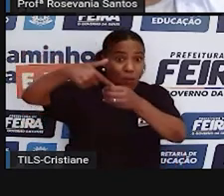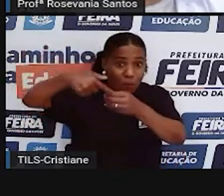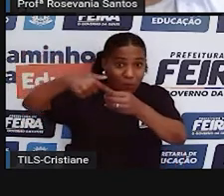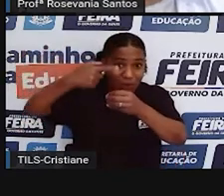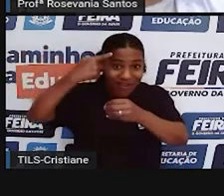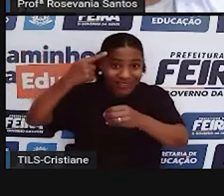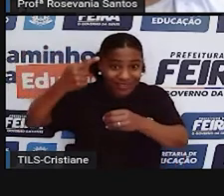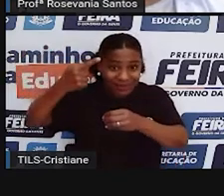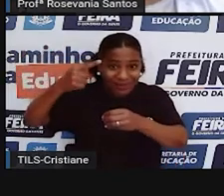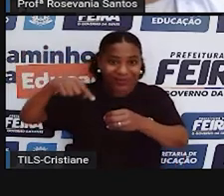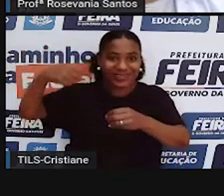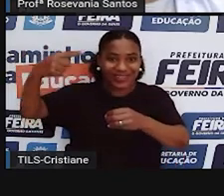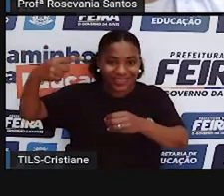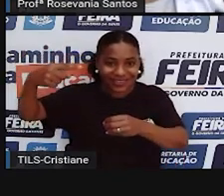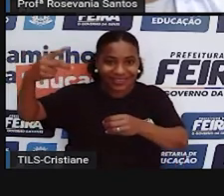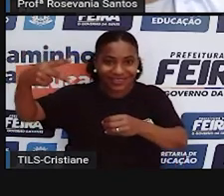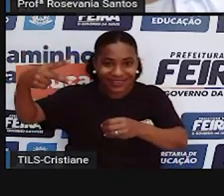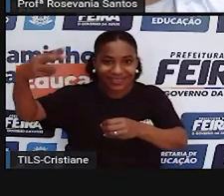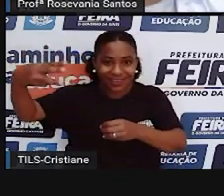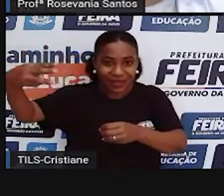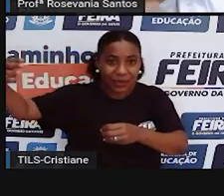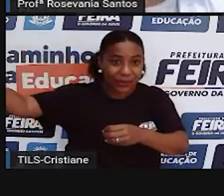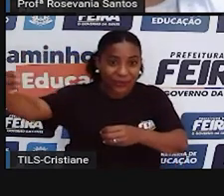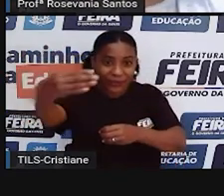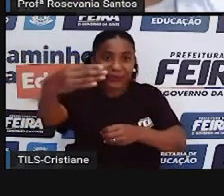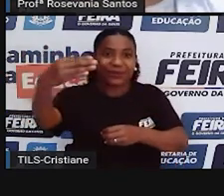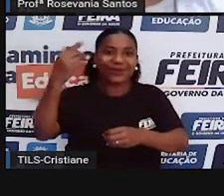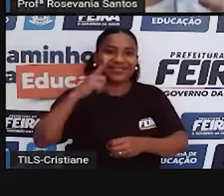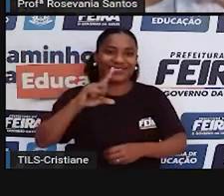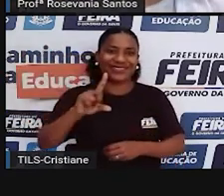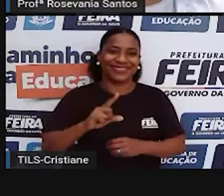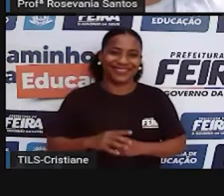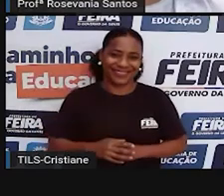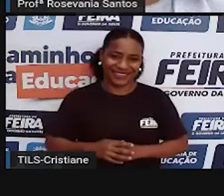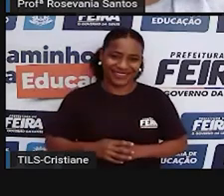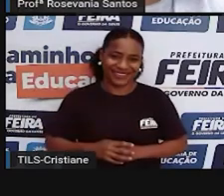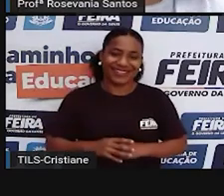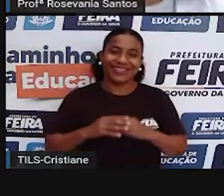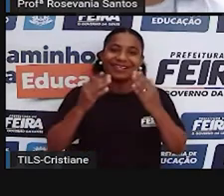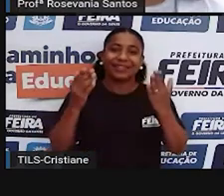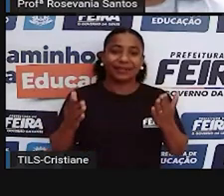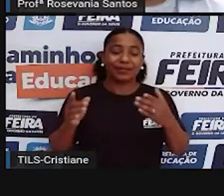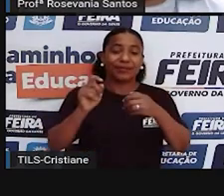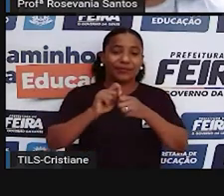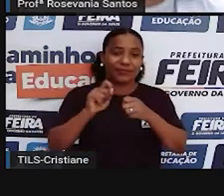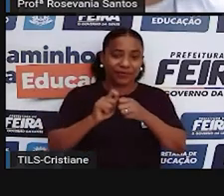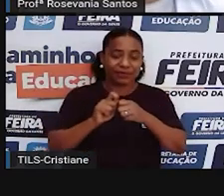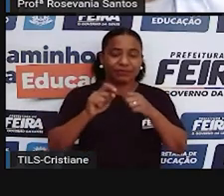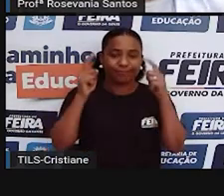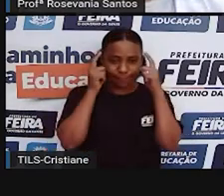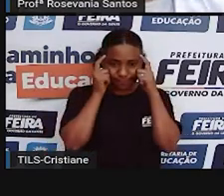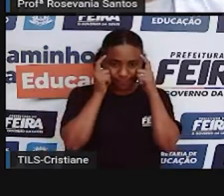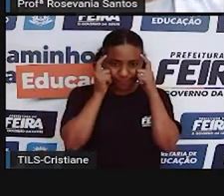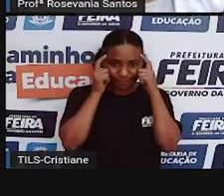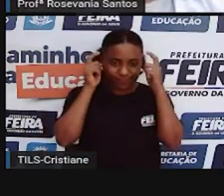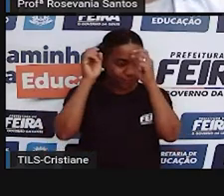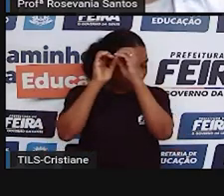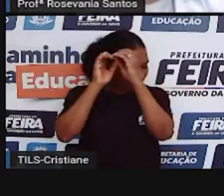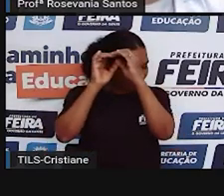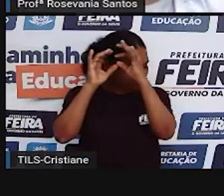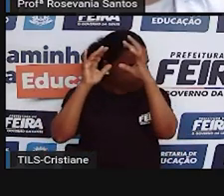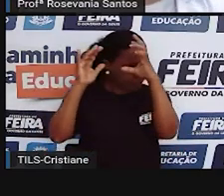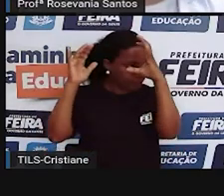primeira, a segunda, a terceira. Então, os croquis são esses desenhos. Primeiro, a gente faz o desenho na mente.